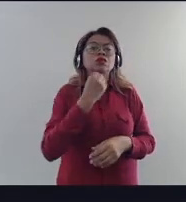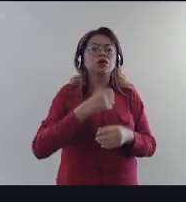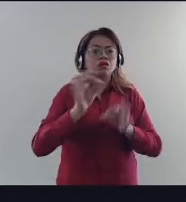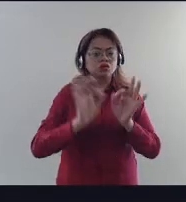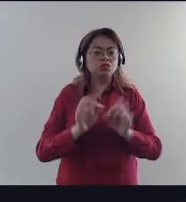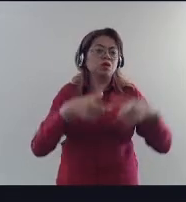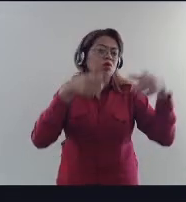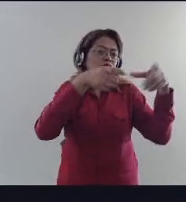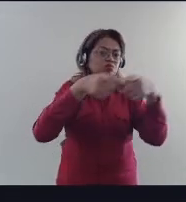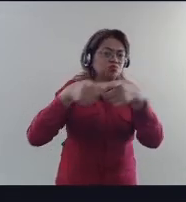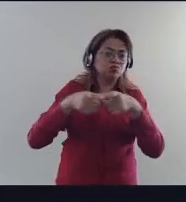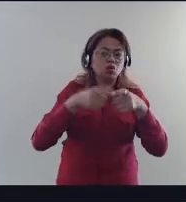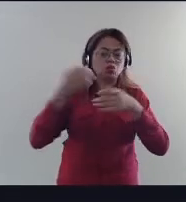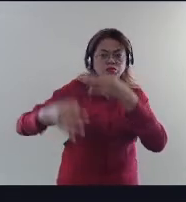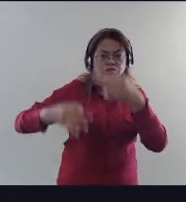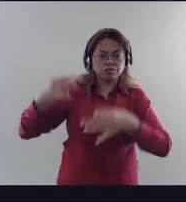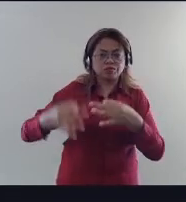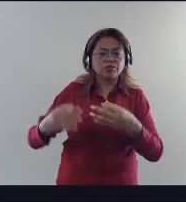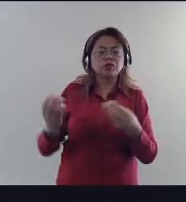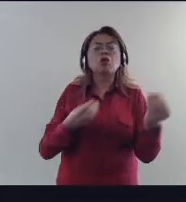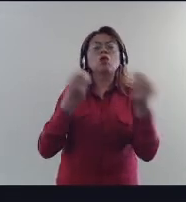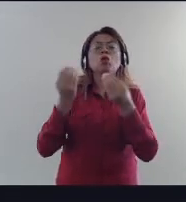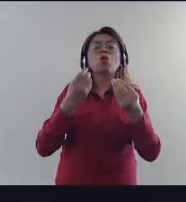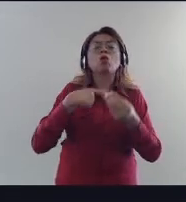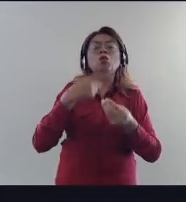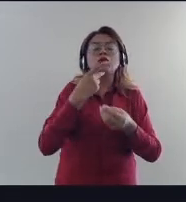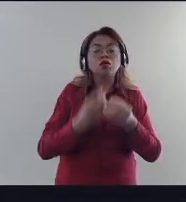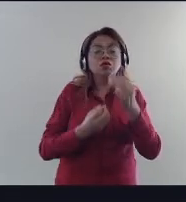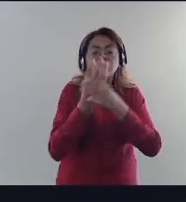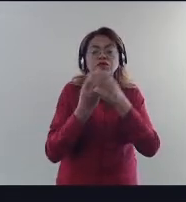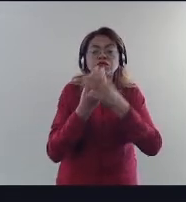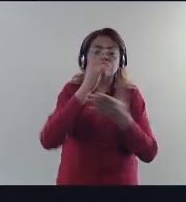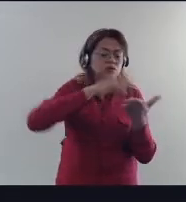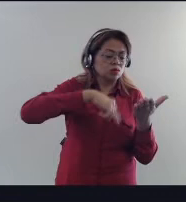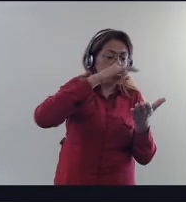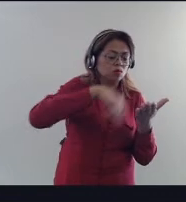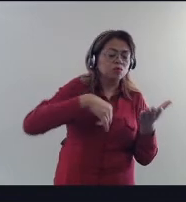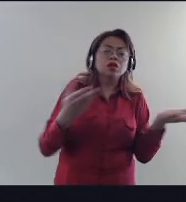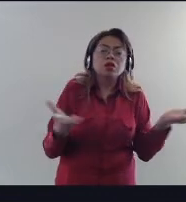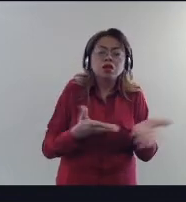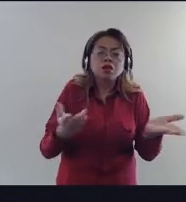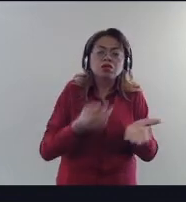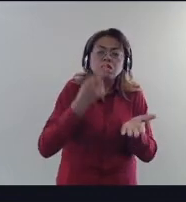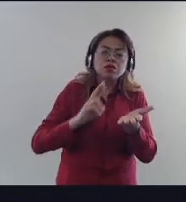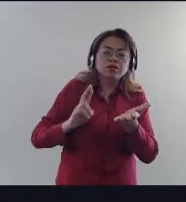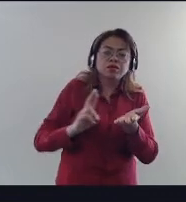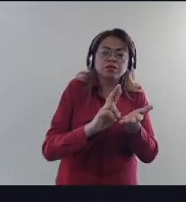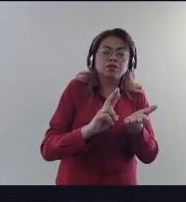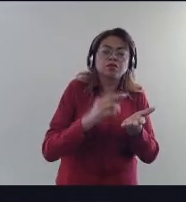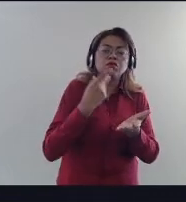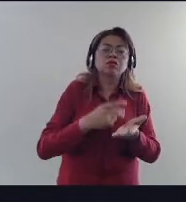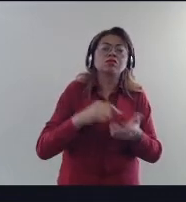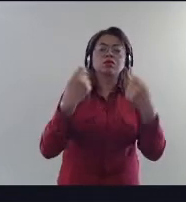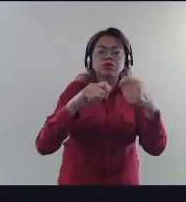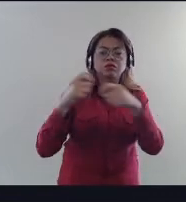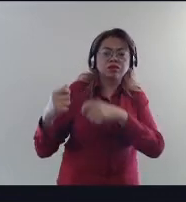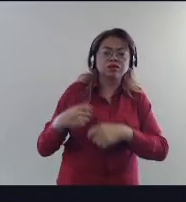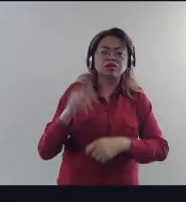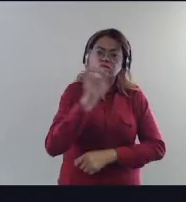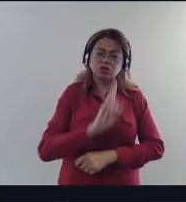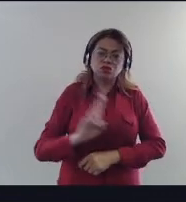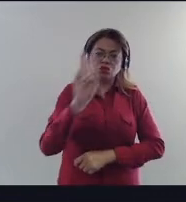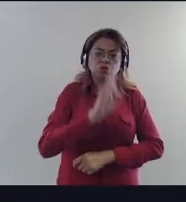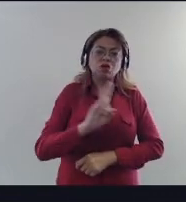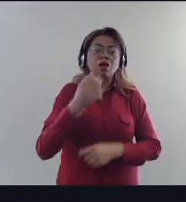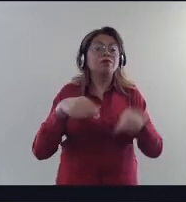exemplo. Como que eu vou criar documentos que atendem às necessidades de experiência do usuário, princípios